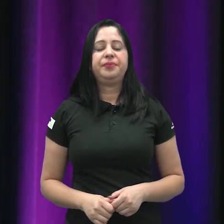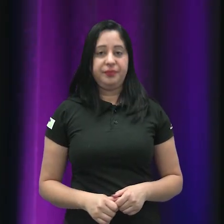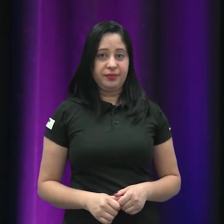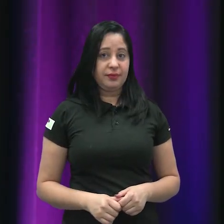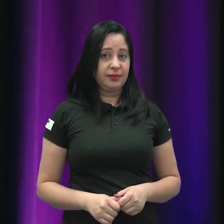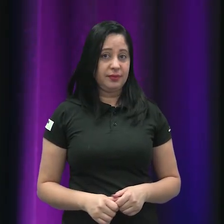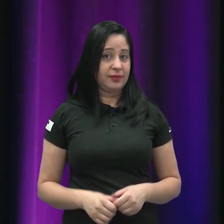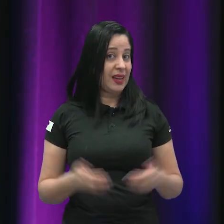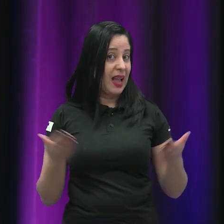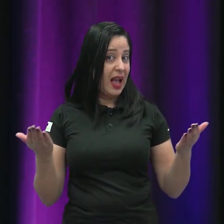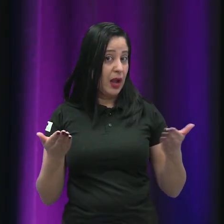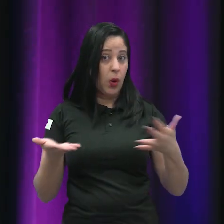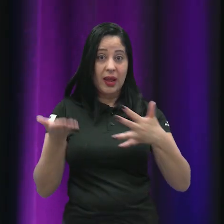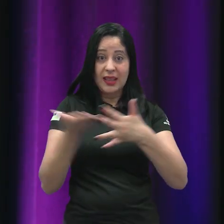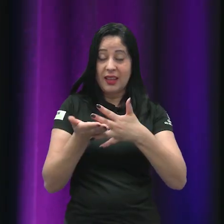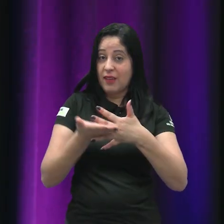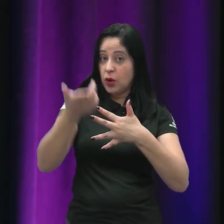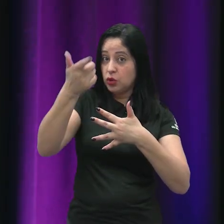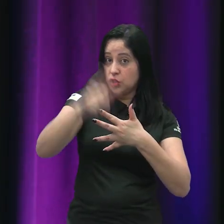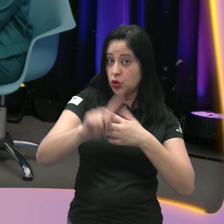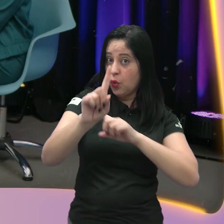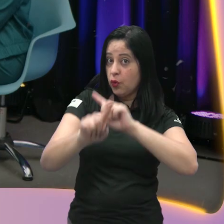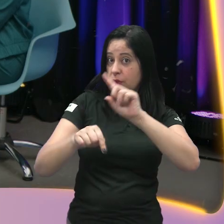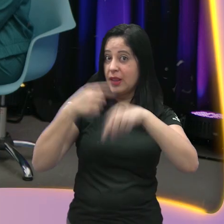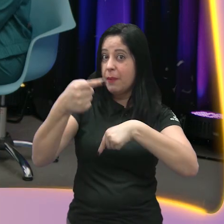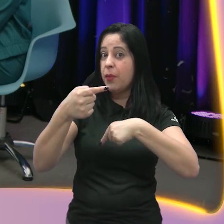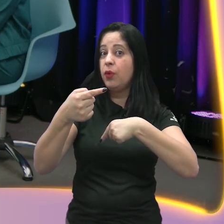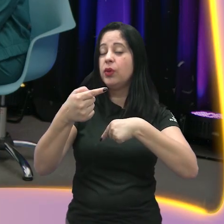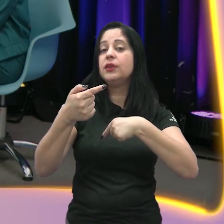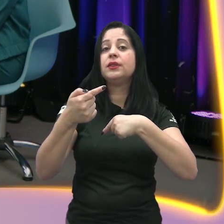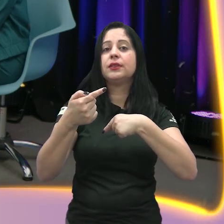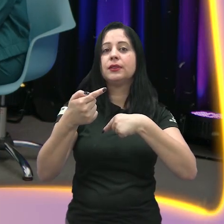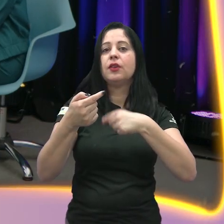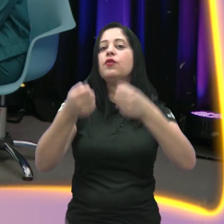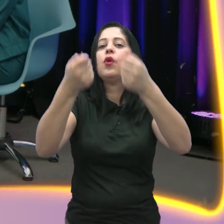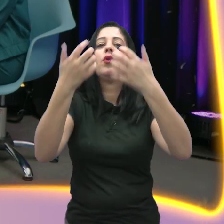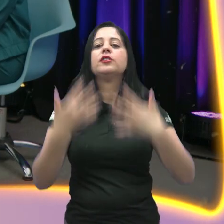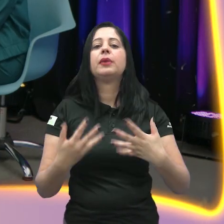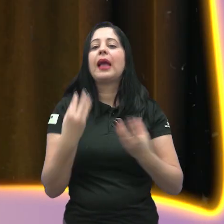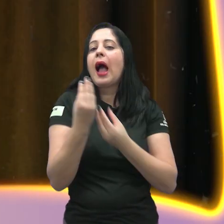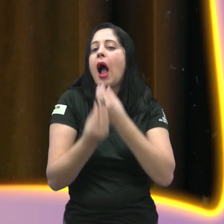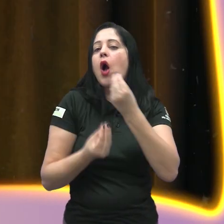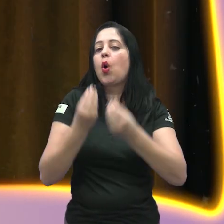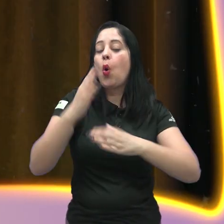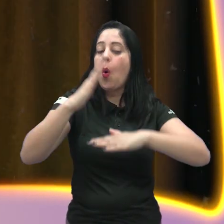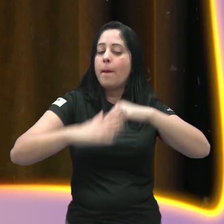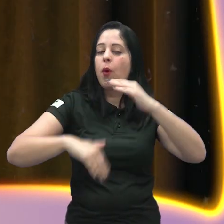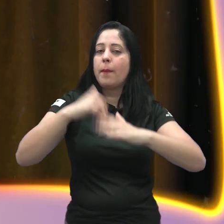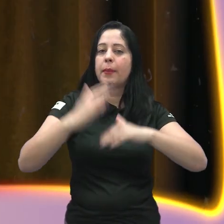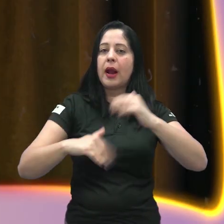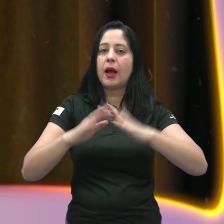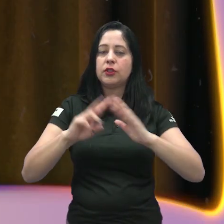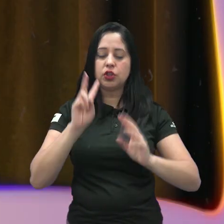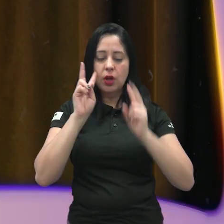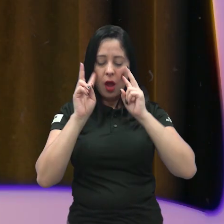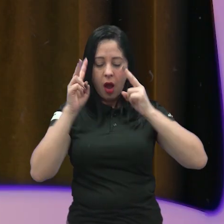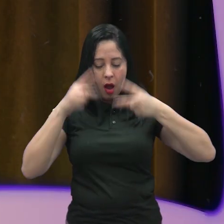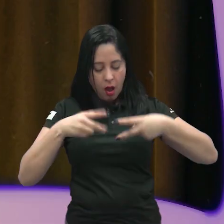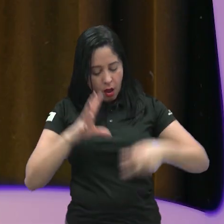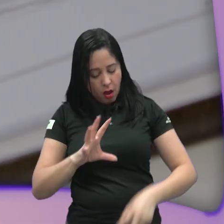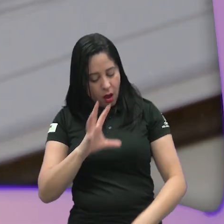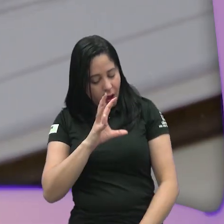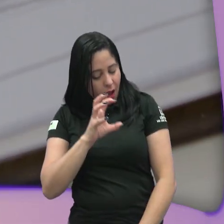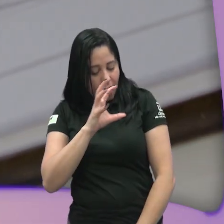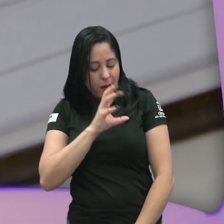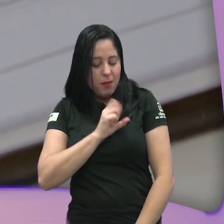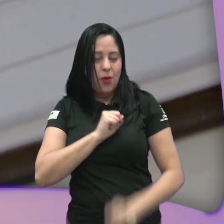mais uma pausa e na volta vamos mostrar como podemos começar a praticar o alto amor para desenvolver a empatia com o